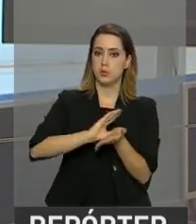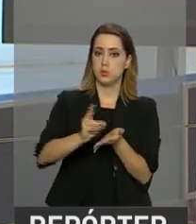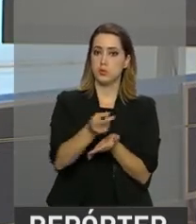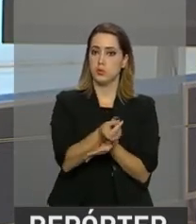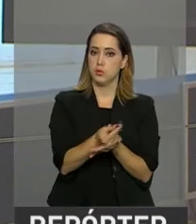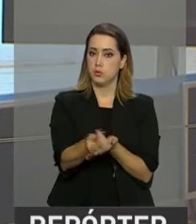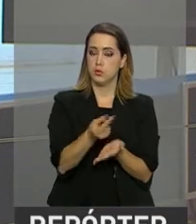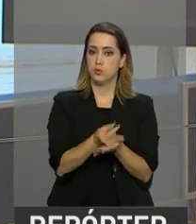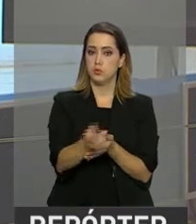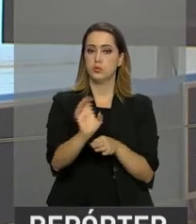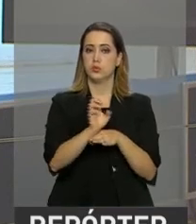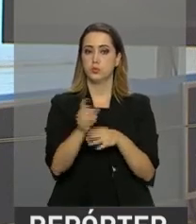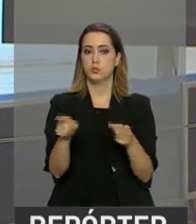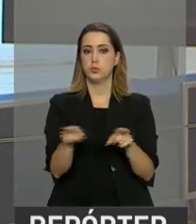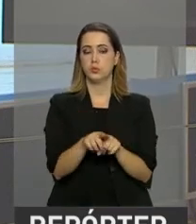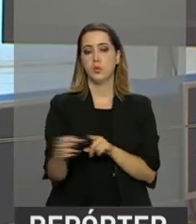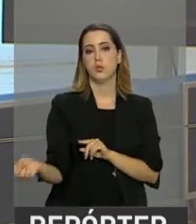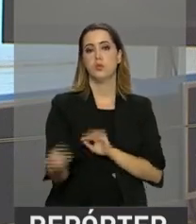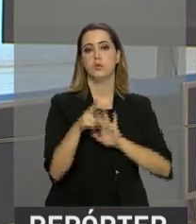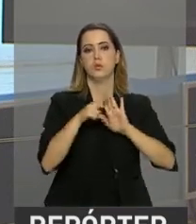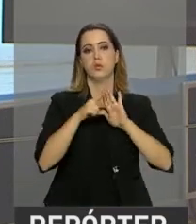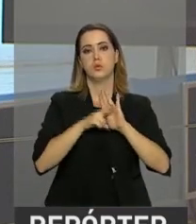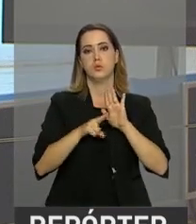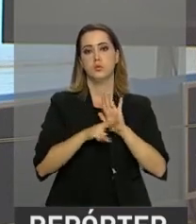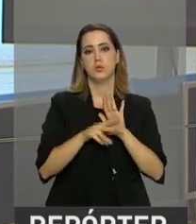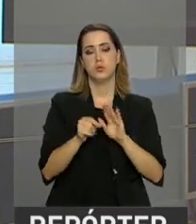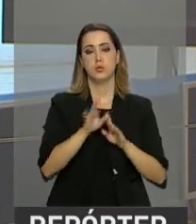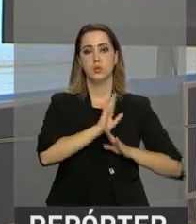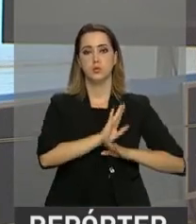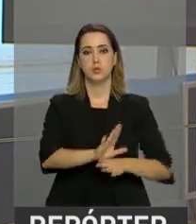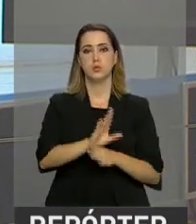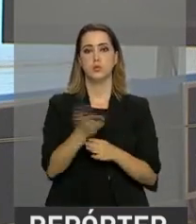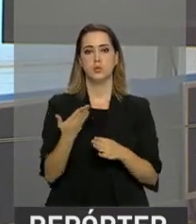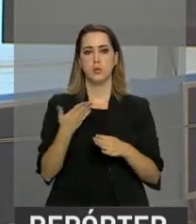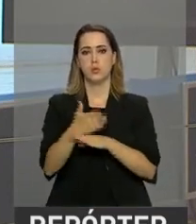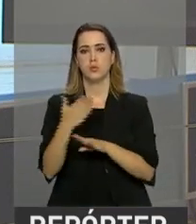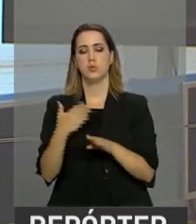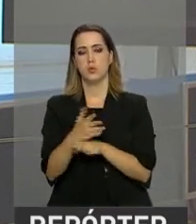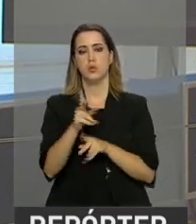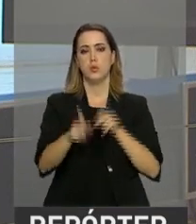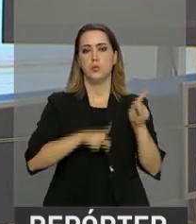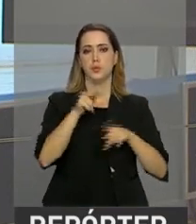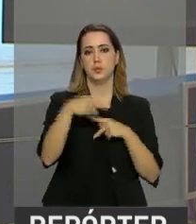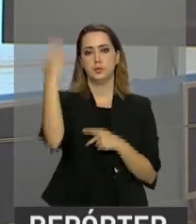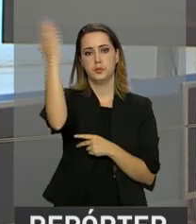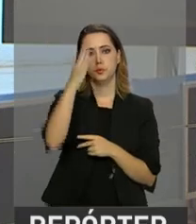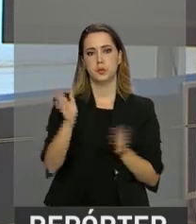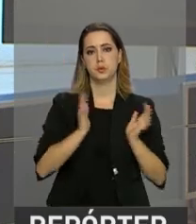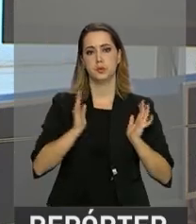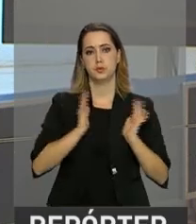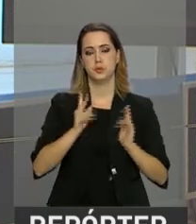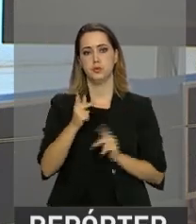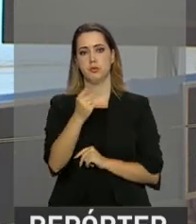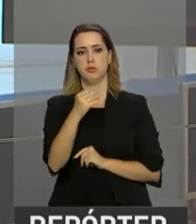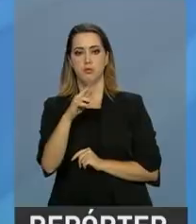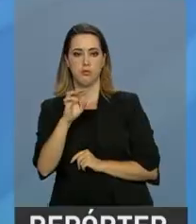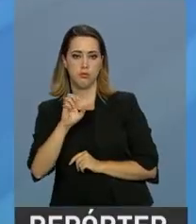Filho, disse que as novas regras ajudarão o acesso do povo brasileiro às riquezas do